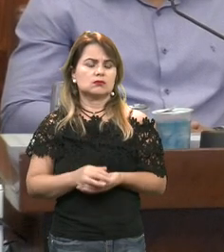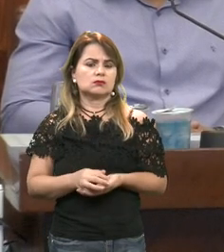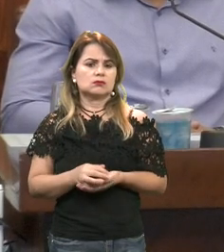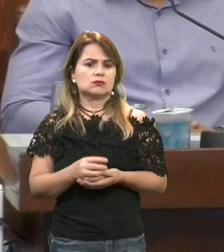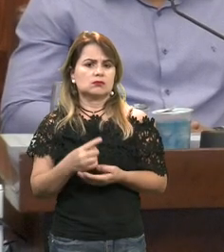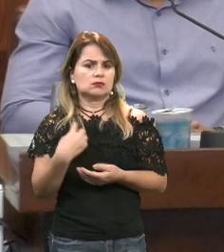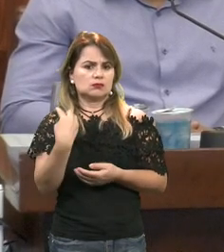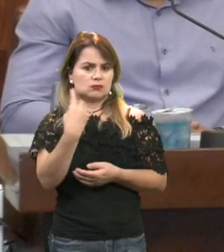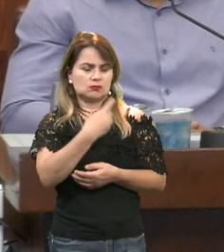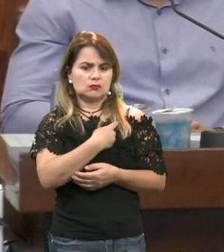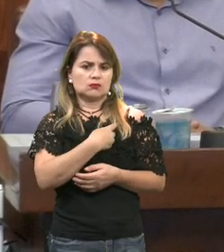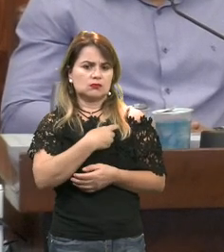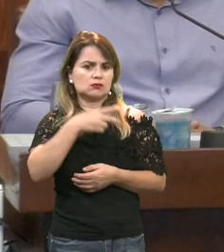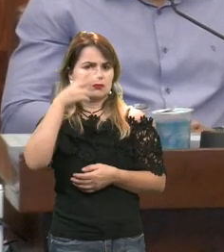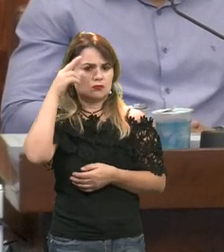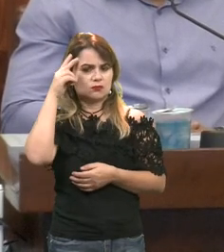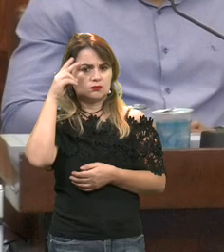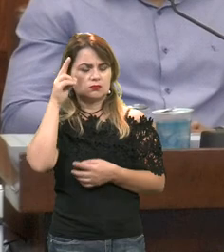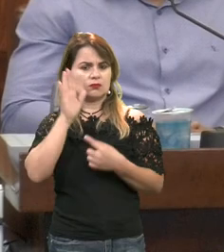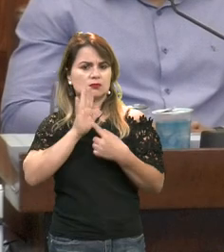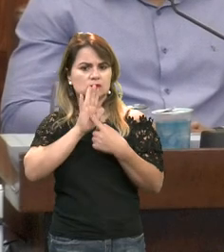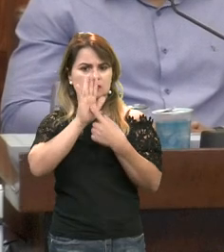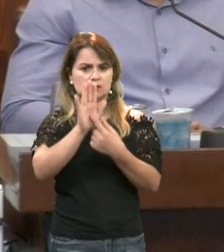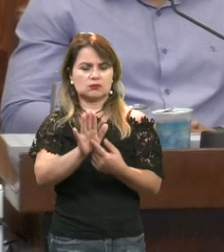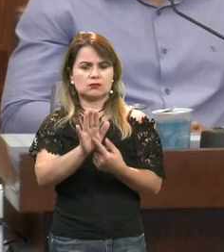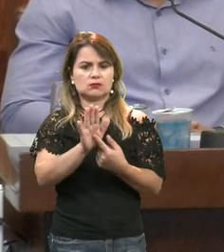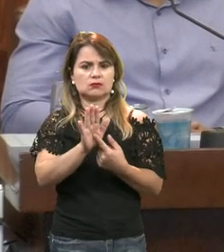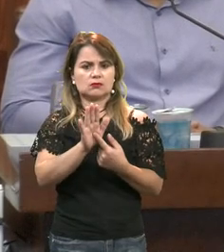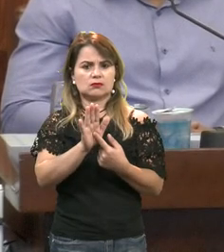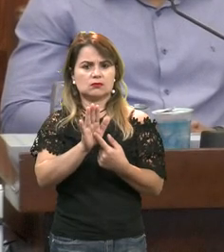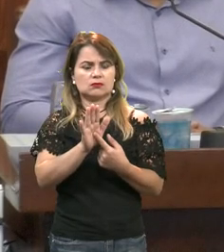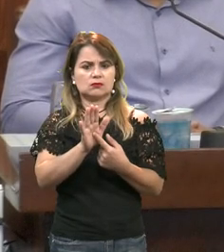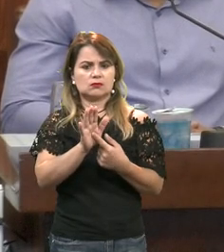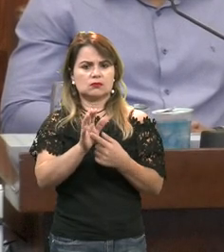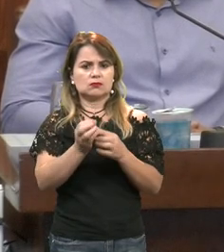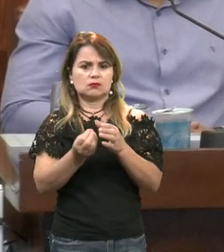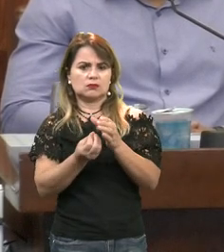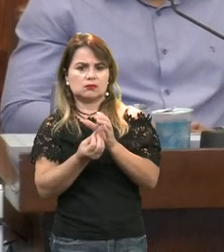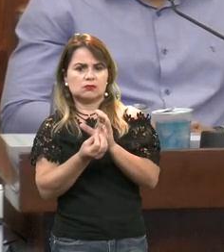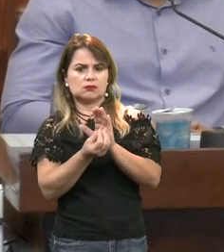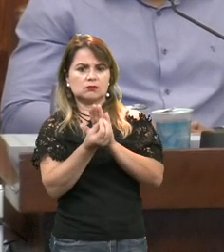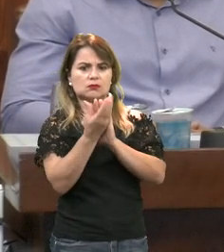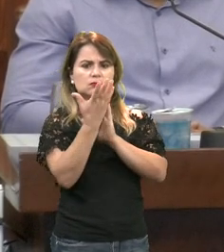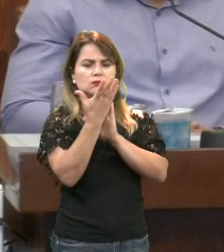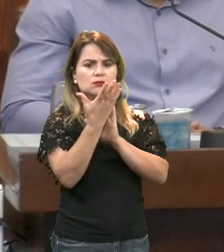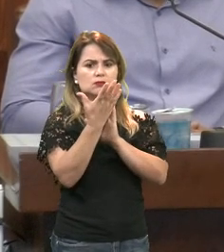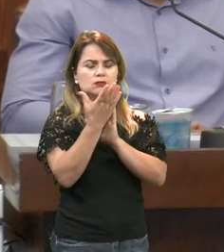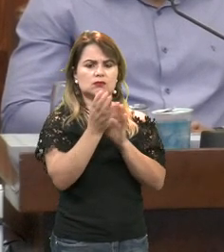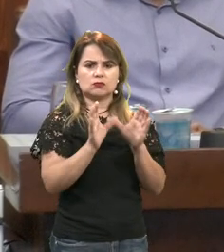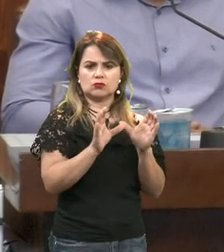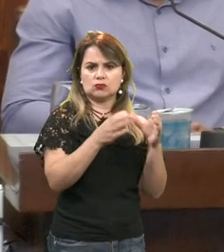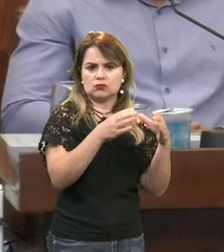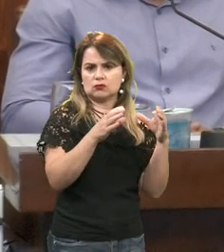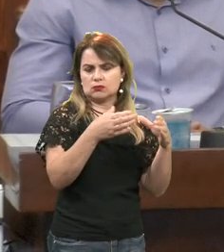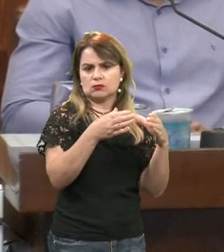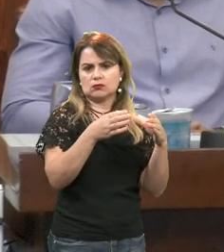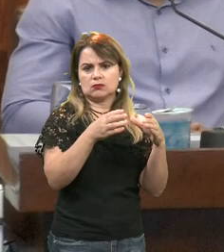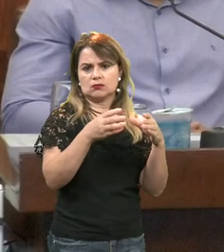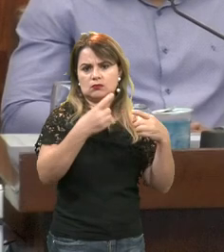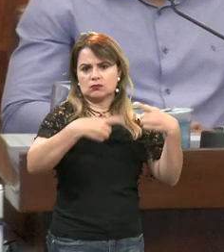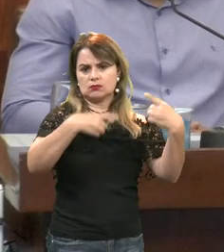sermos protagonistas apresentando a criação desse comitê intersetorial de